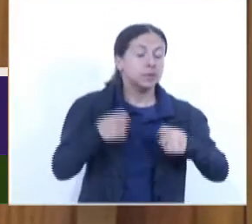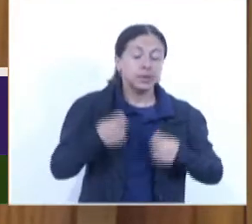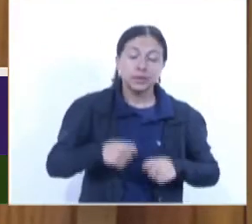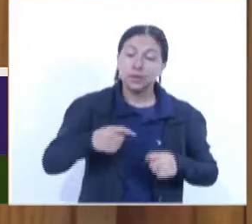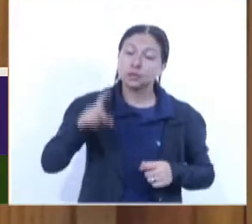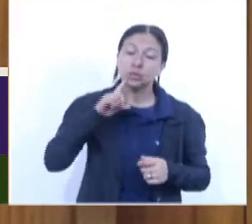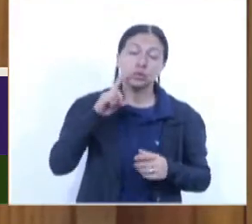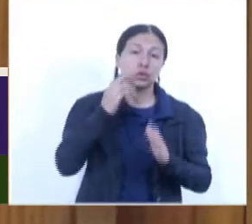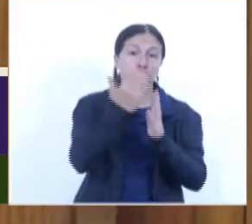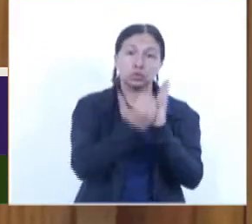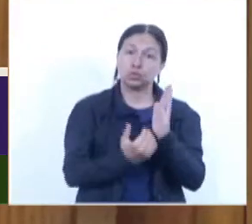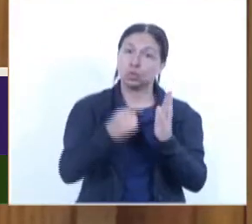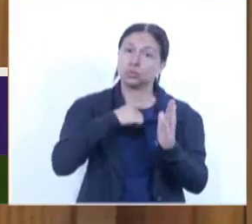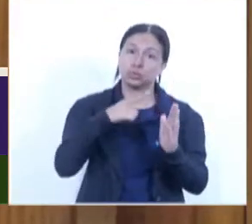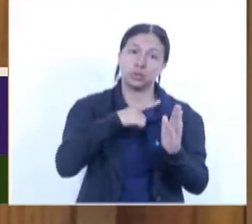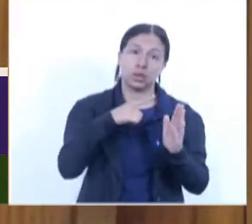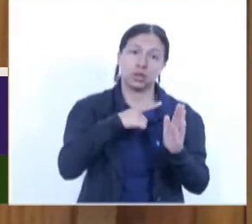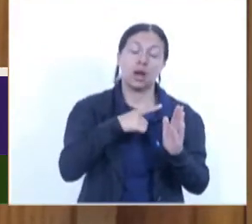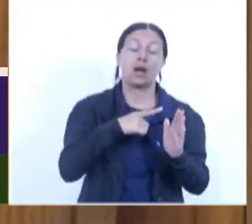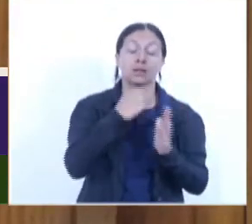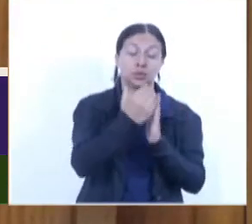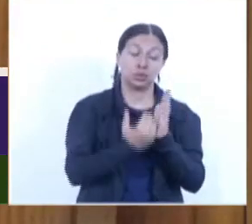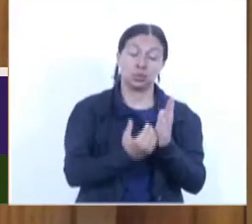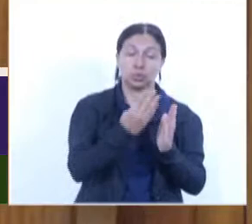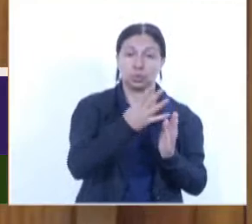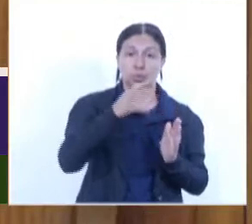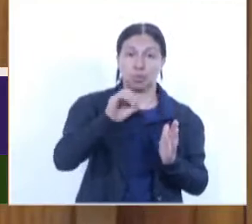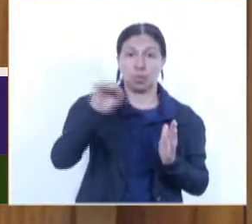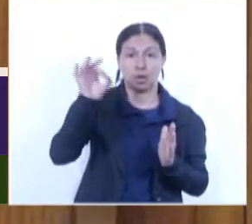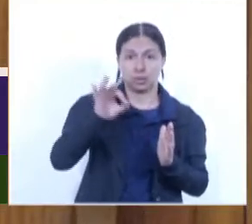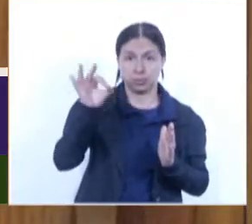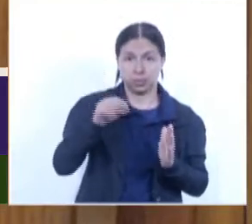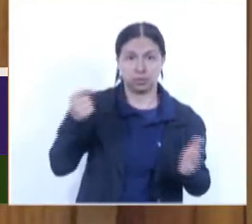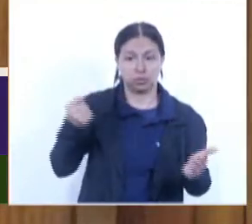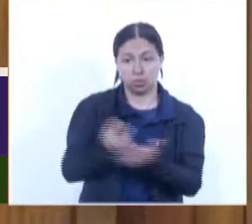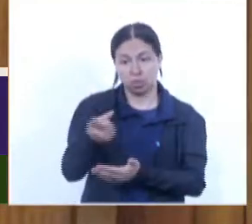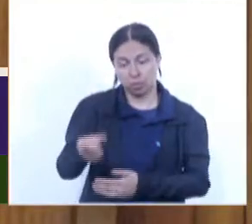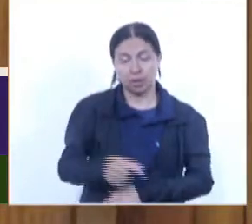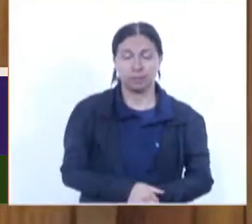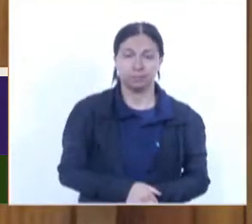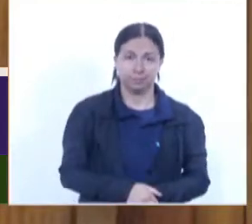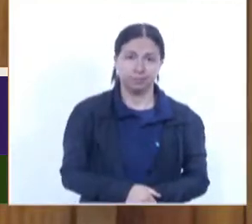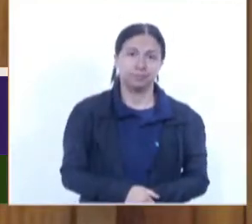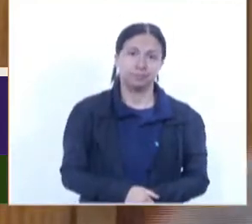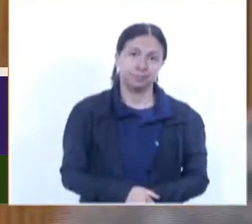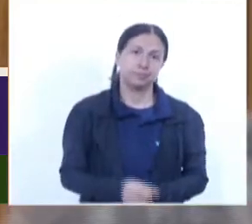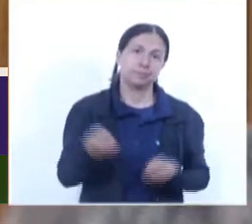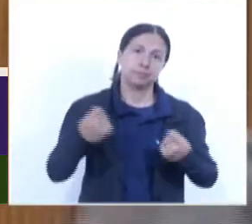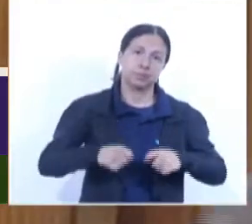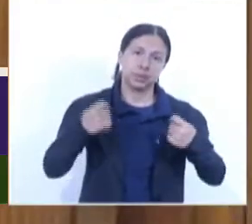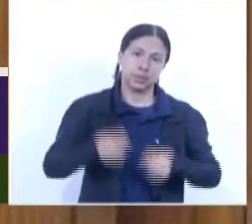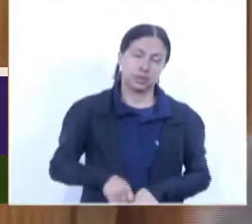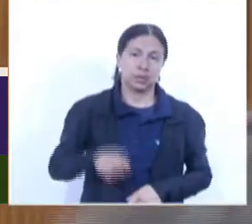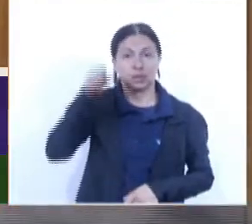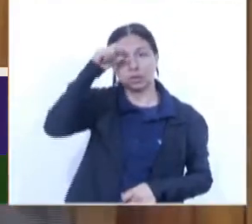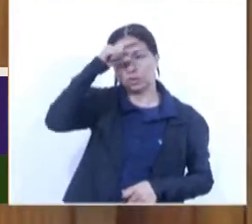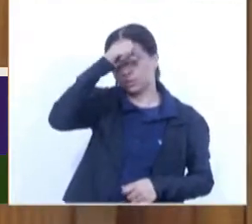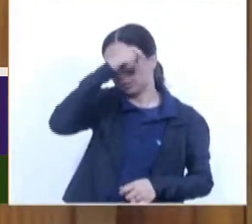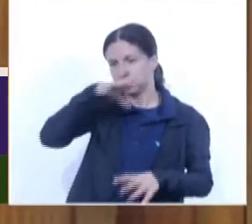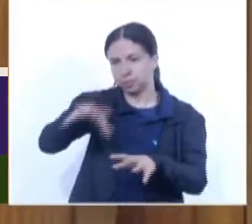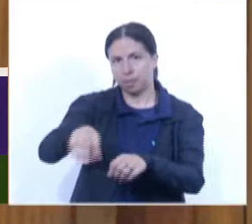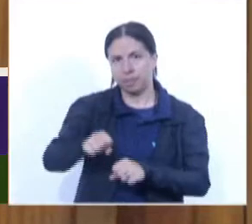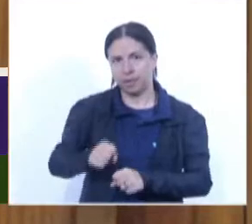que é fundamental e as pessoas estão com dificuldade de retirar eu tenho aqui um